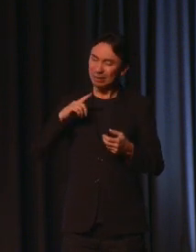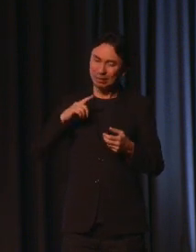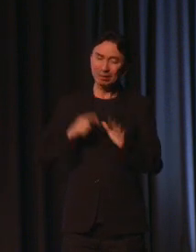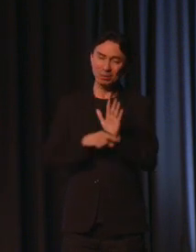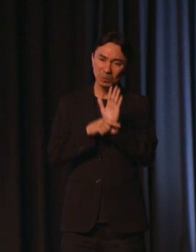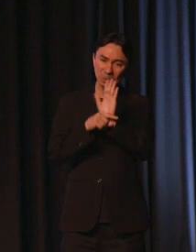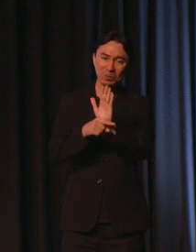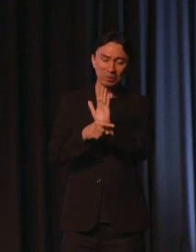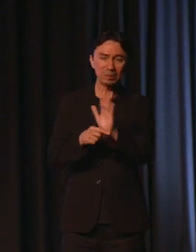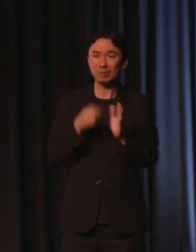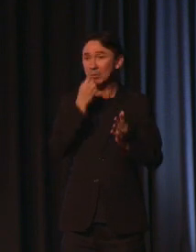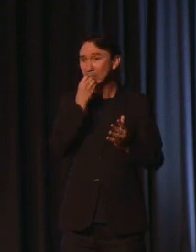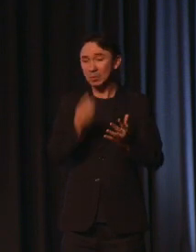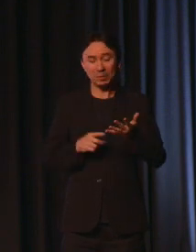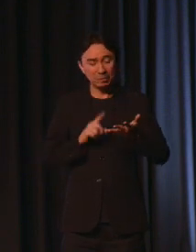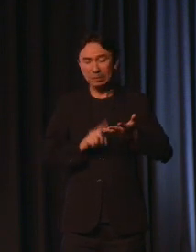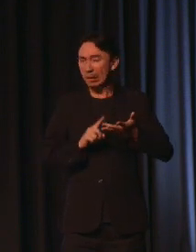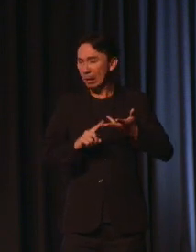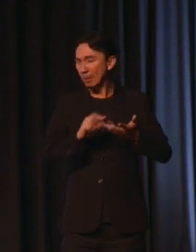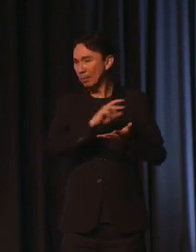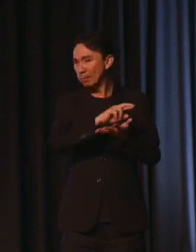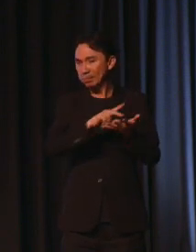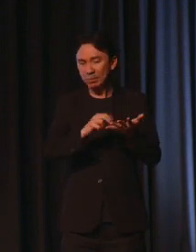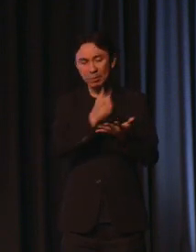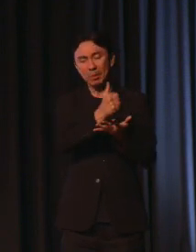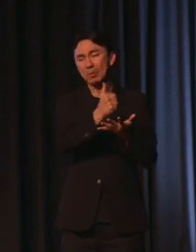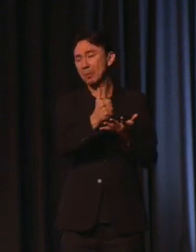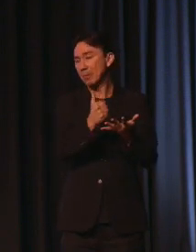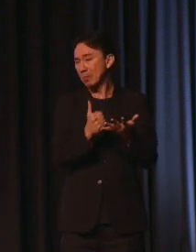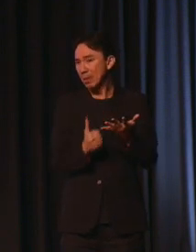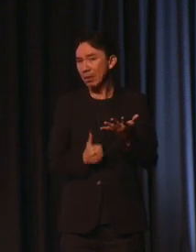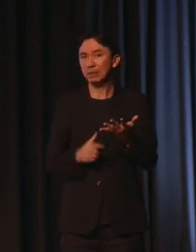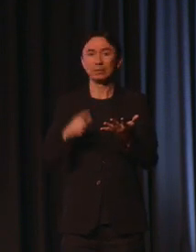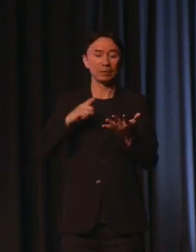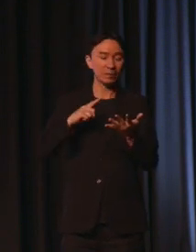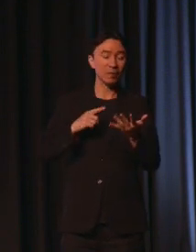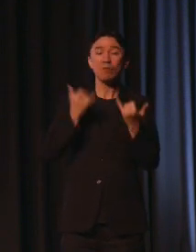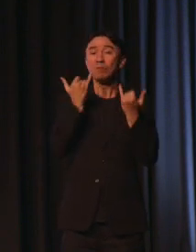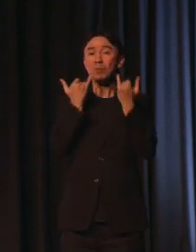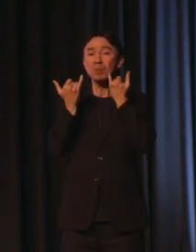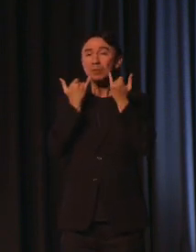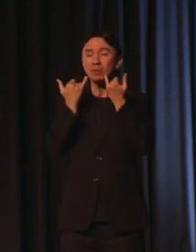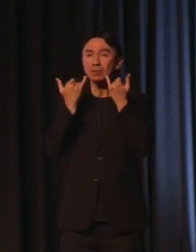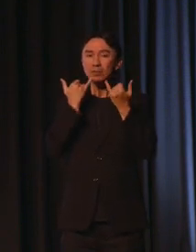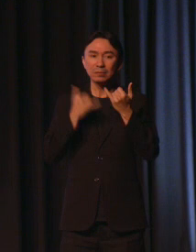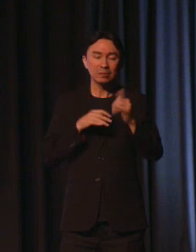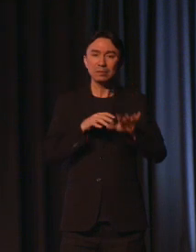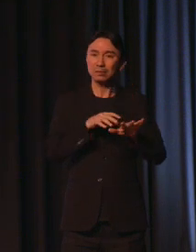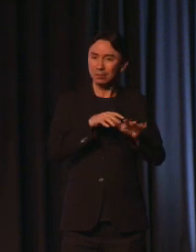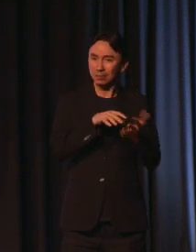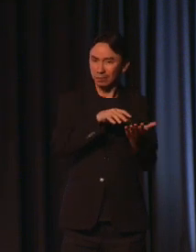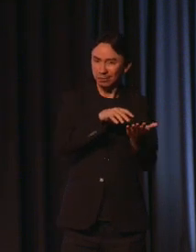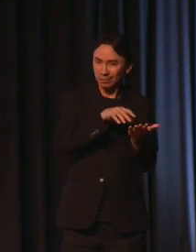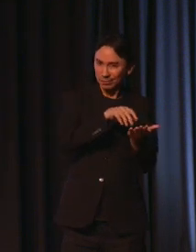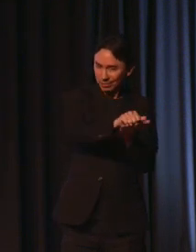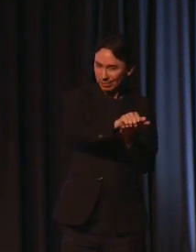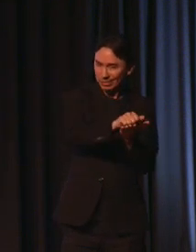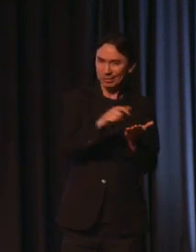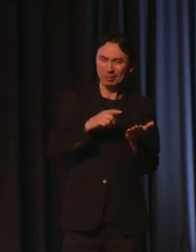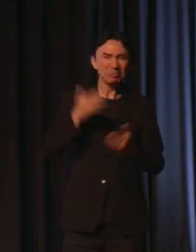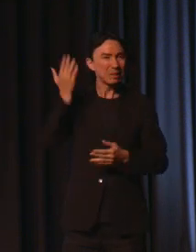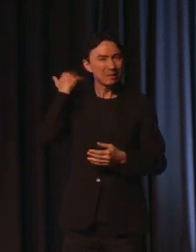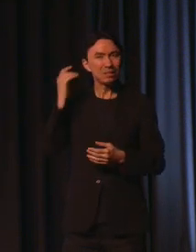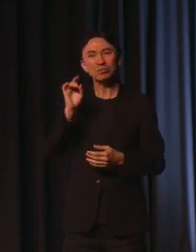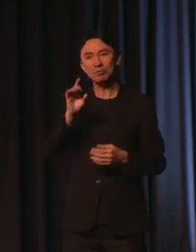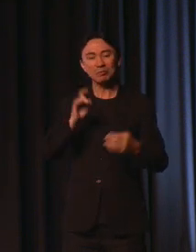benefícios aí para a assistência, né, a gestão de informações cadastrais, que antes tudo era no planilha de Excel, tanto no Ministério